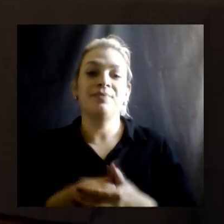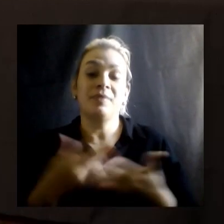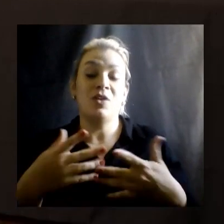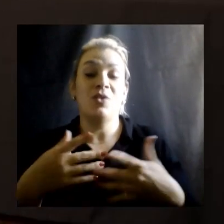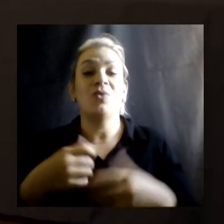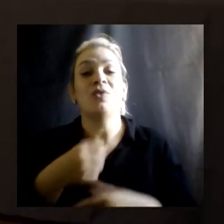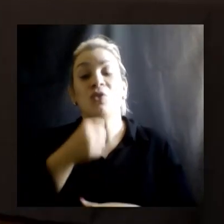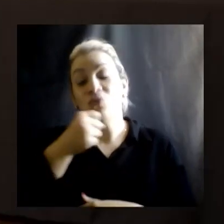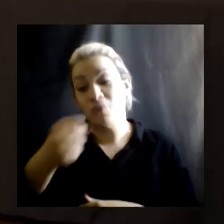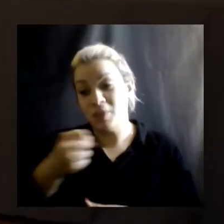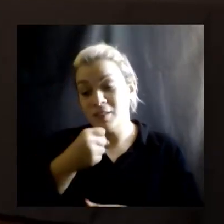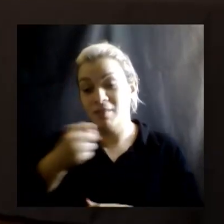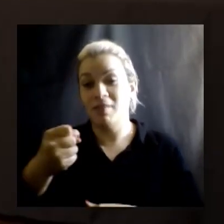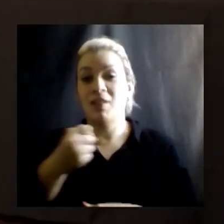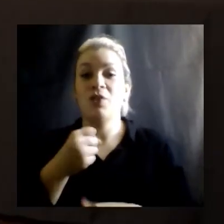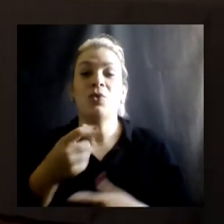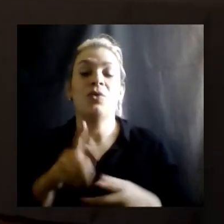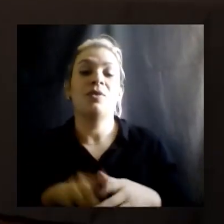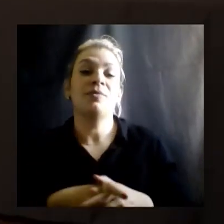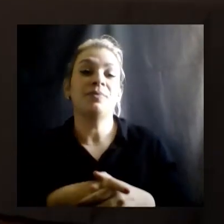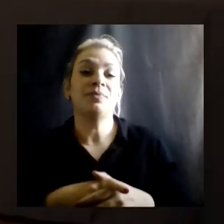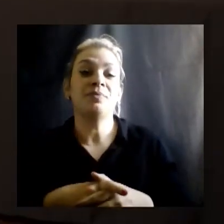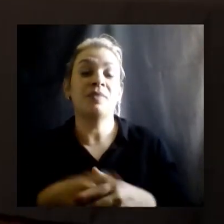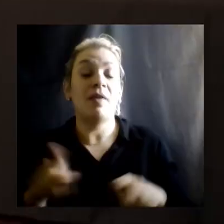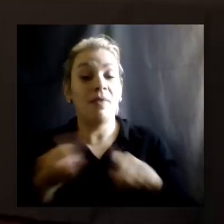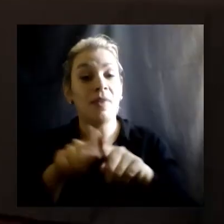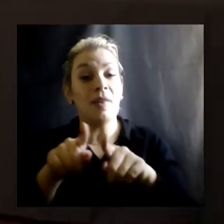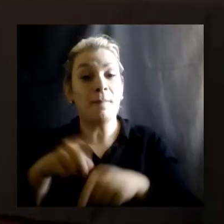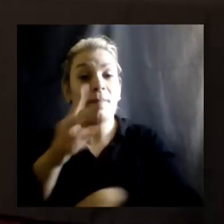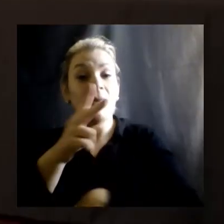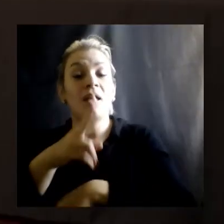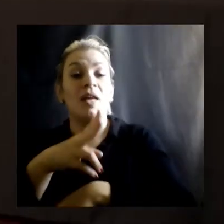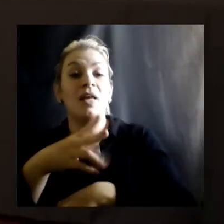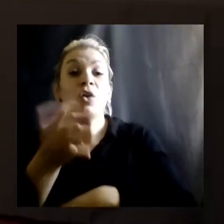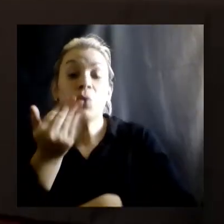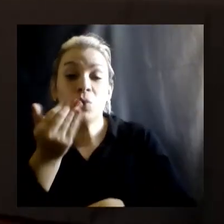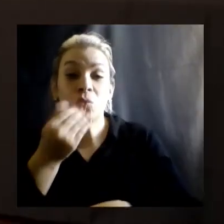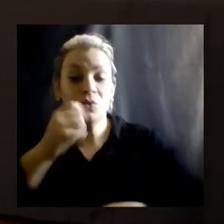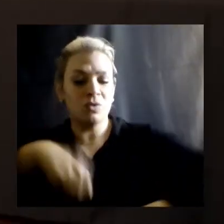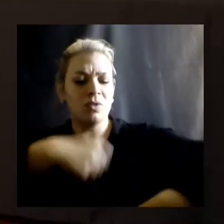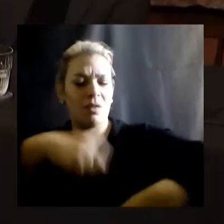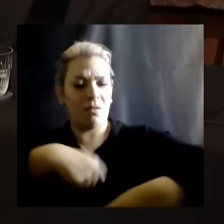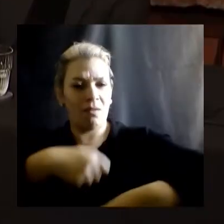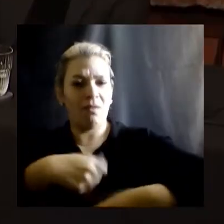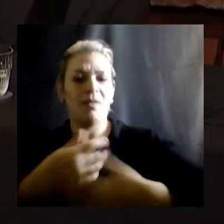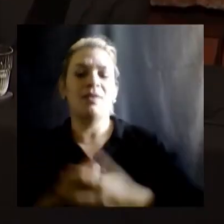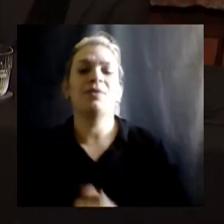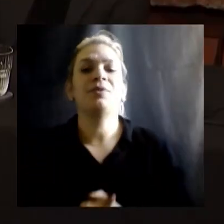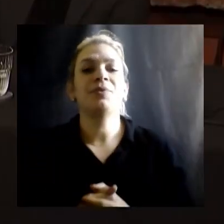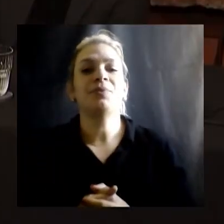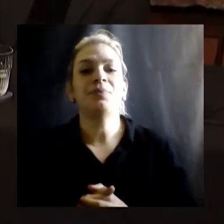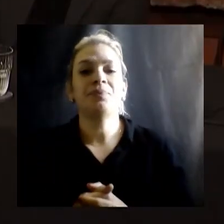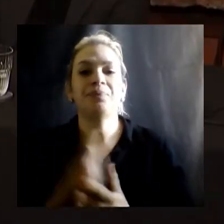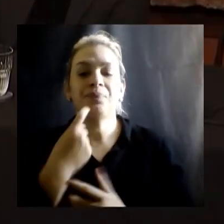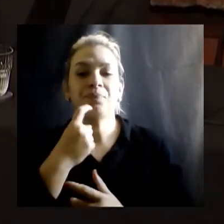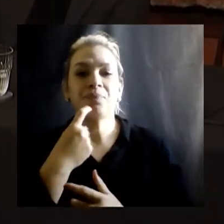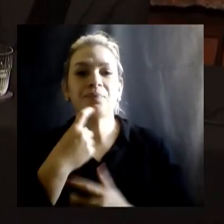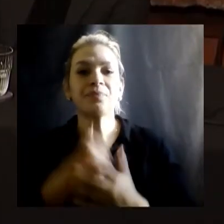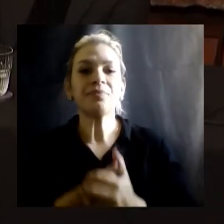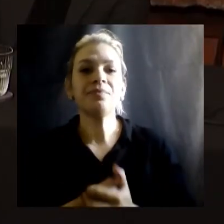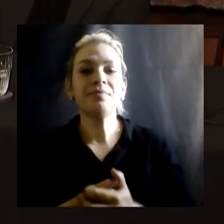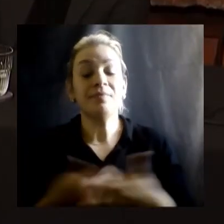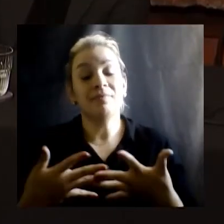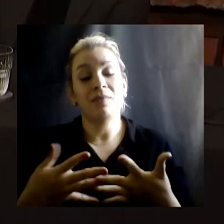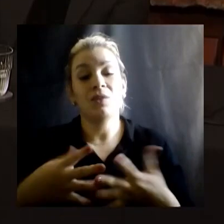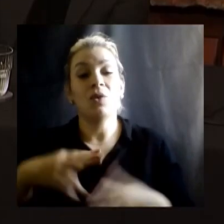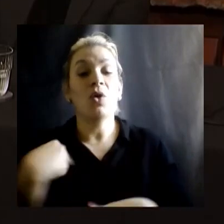cozinha, que marcou história da comunicação regional e da gastronomia campineira. E nós sabemos o quanto o café é importante